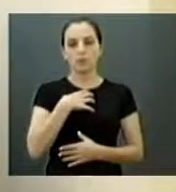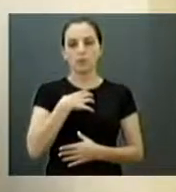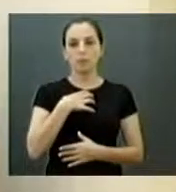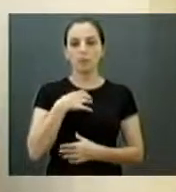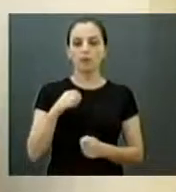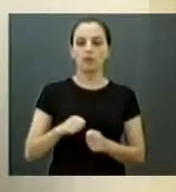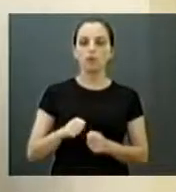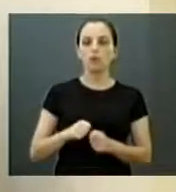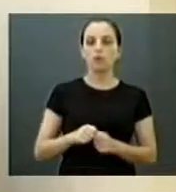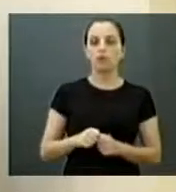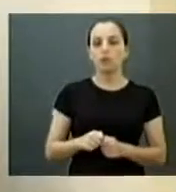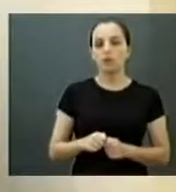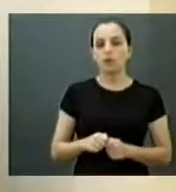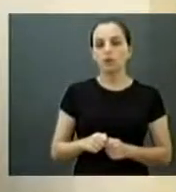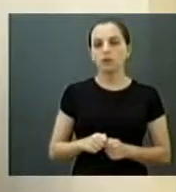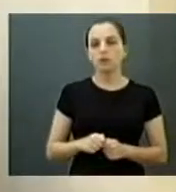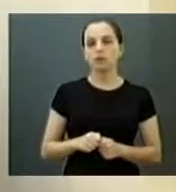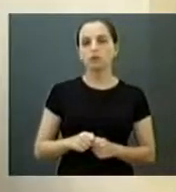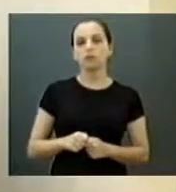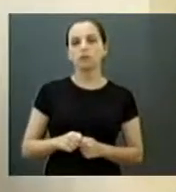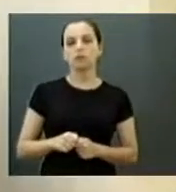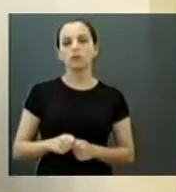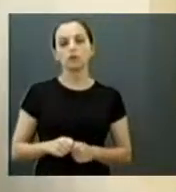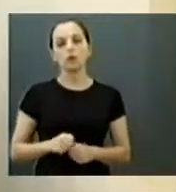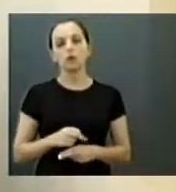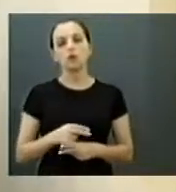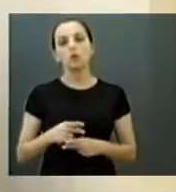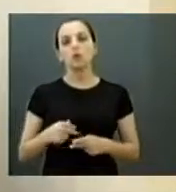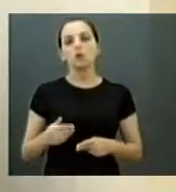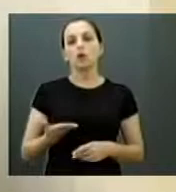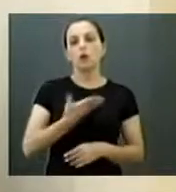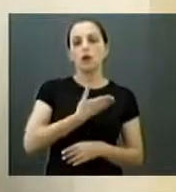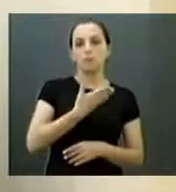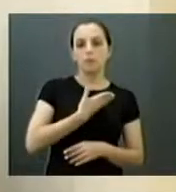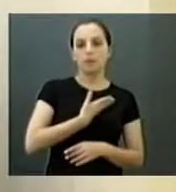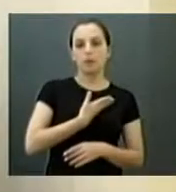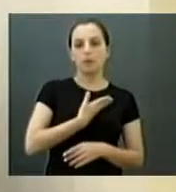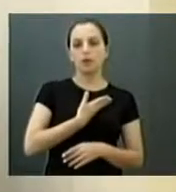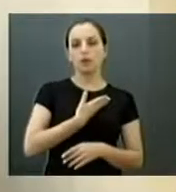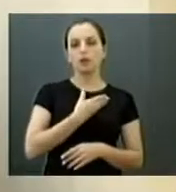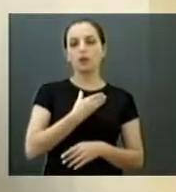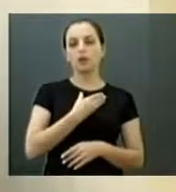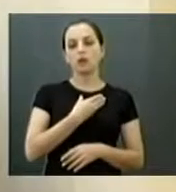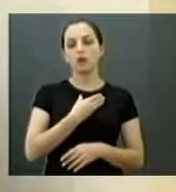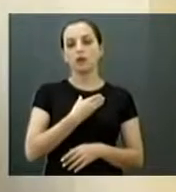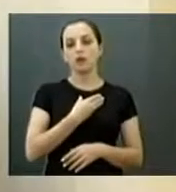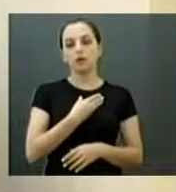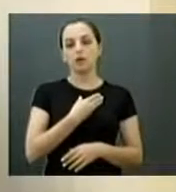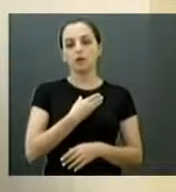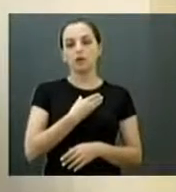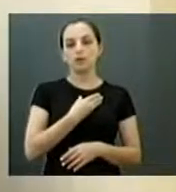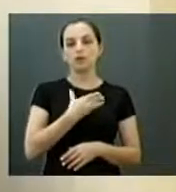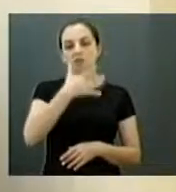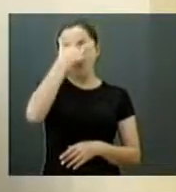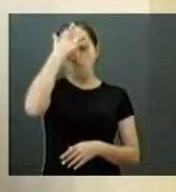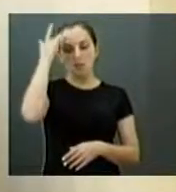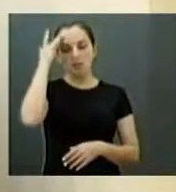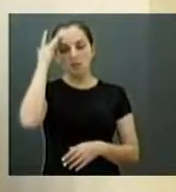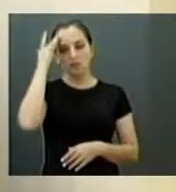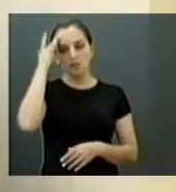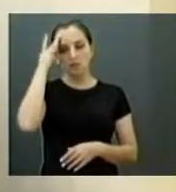propiciou meios e propiciou situações para que a minha grande amiga, uma pessoa que eu